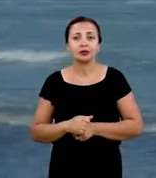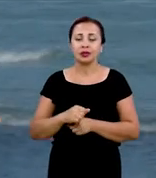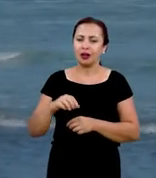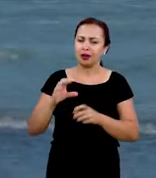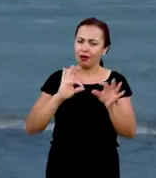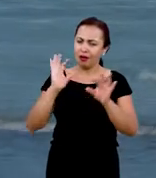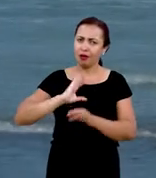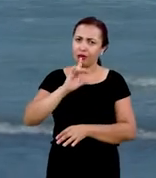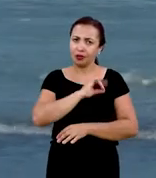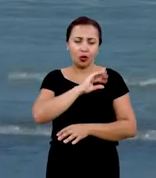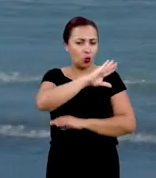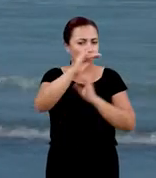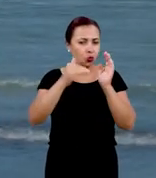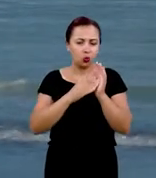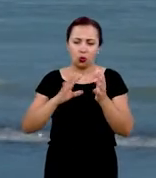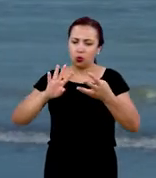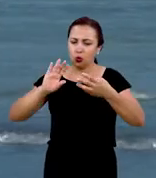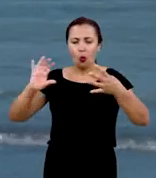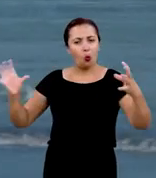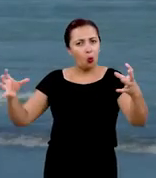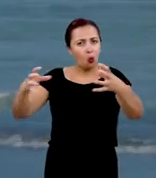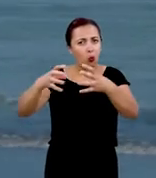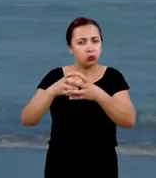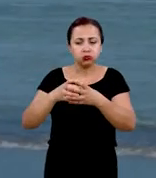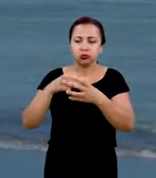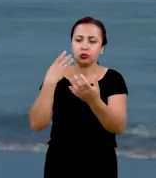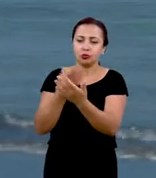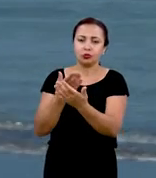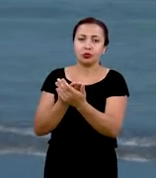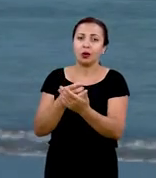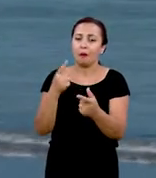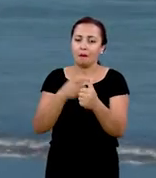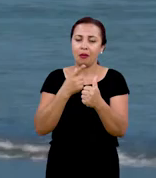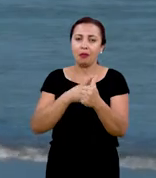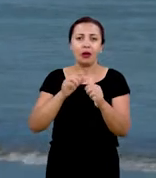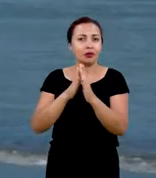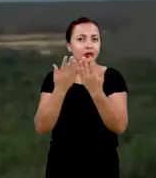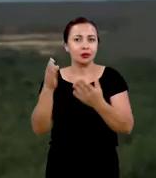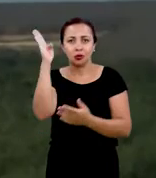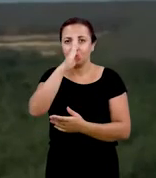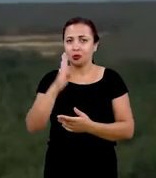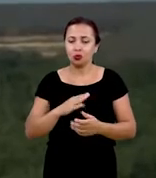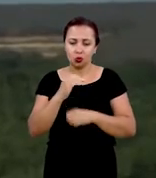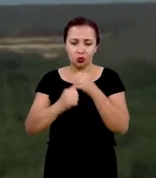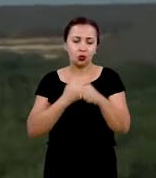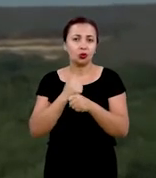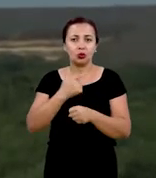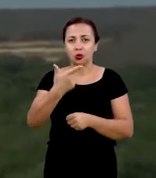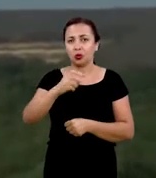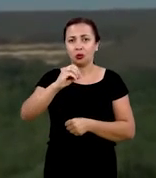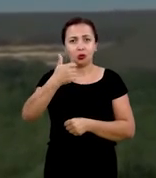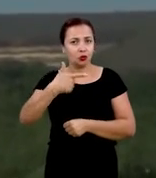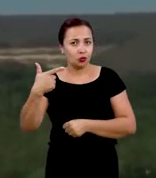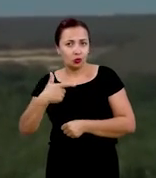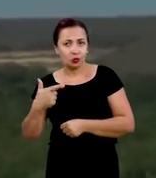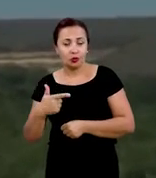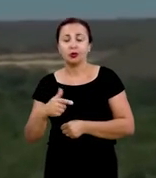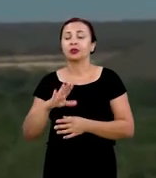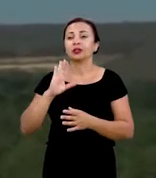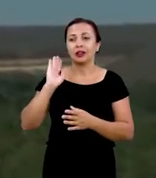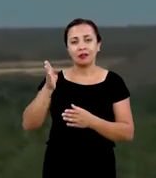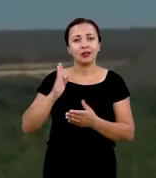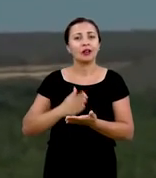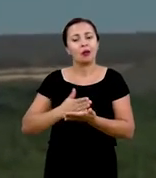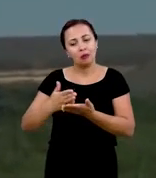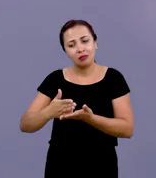coordena toda essa rede de estudos e foi o primeiro livro no Brasil a tratar dessa temática. No ano de 2022 estaremos publicando o